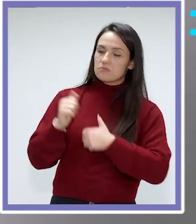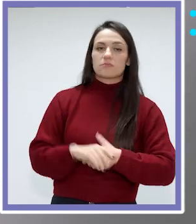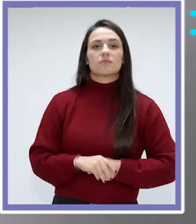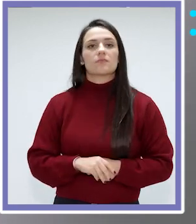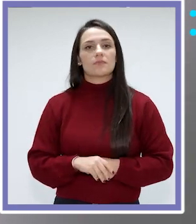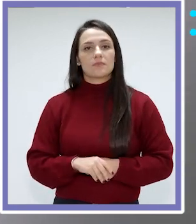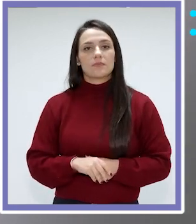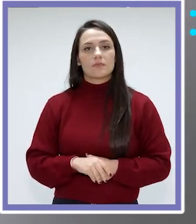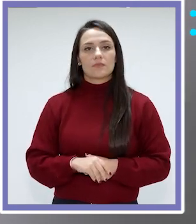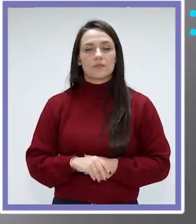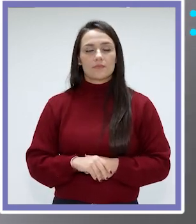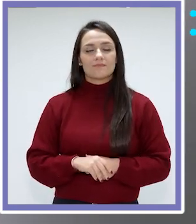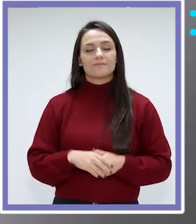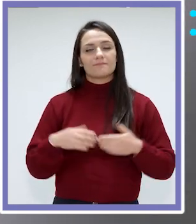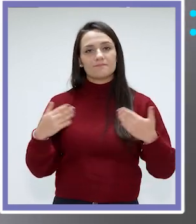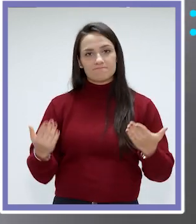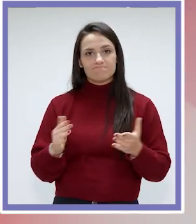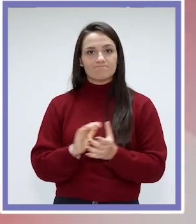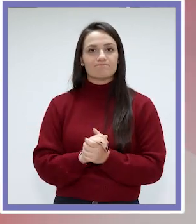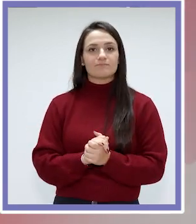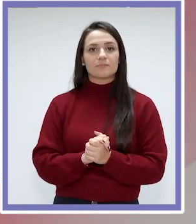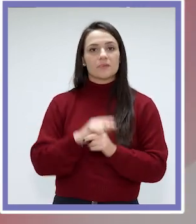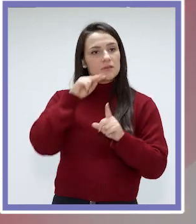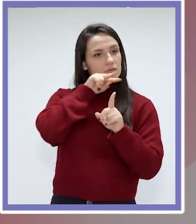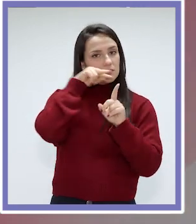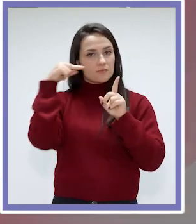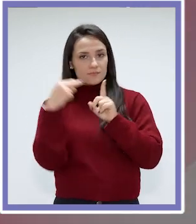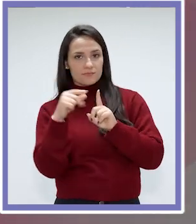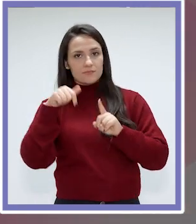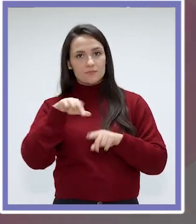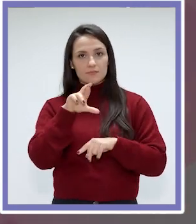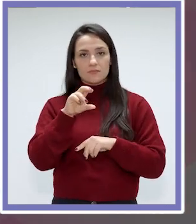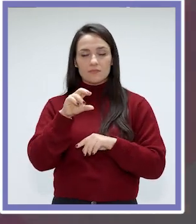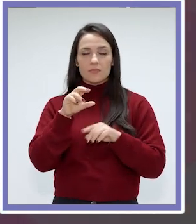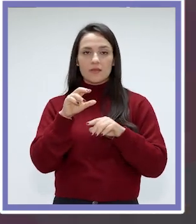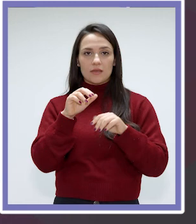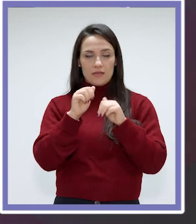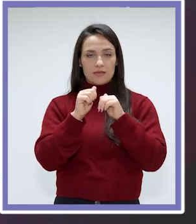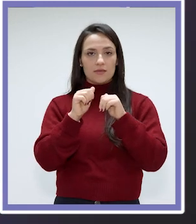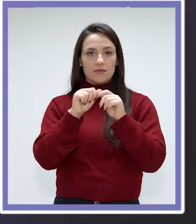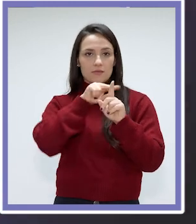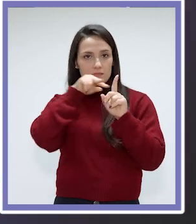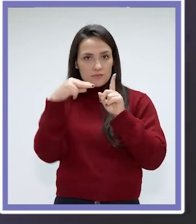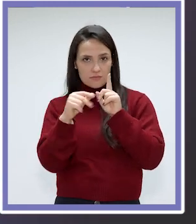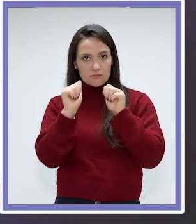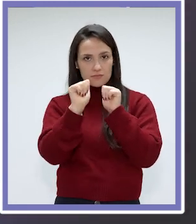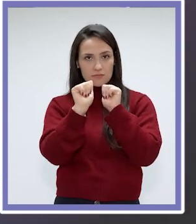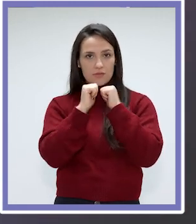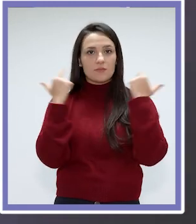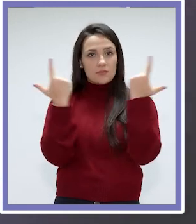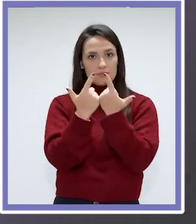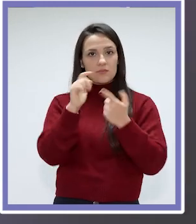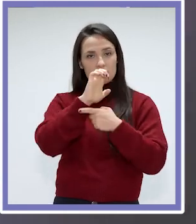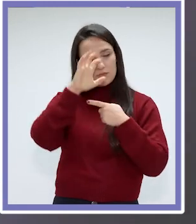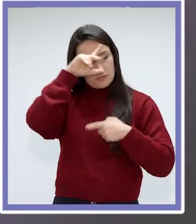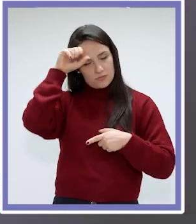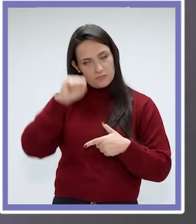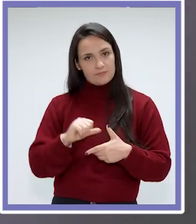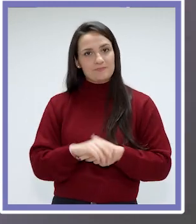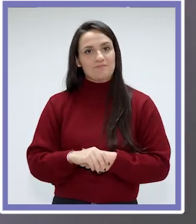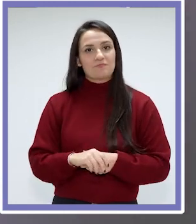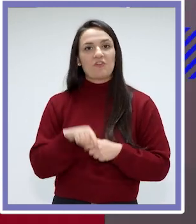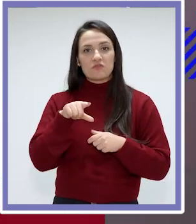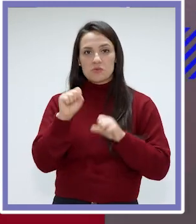disposição. É isso aí, esse foi a Perspectiva aqui na TV da Assembleia Legislativa de Mato Grosso do Sul.